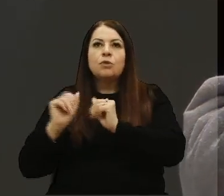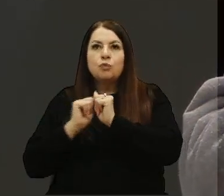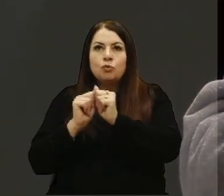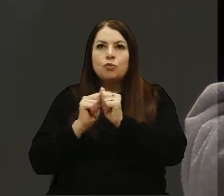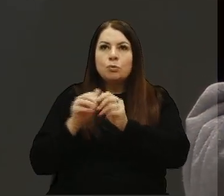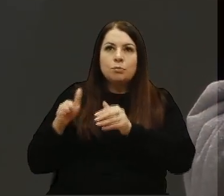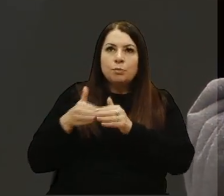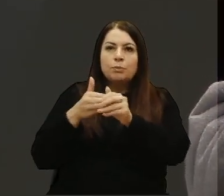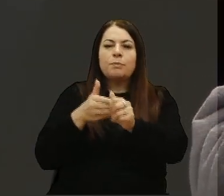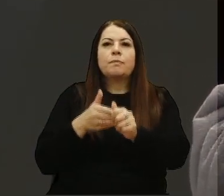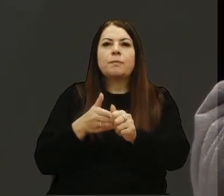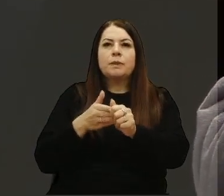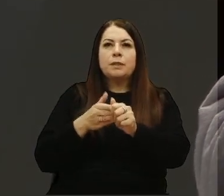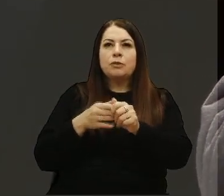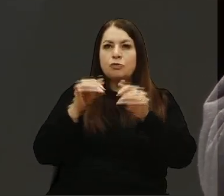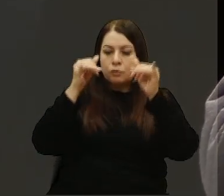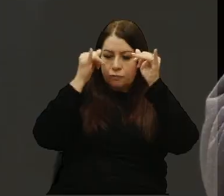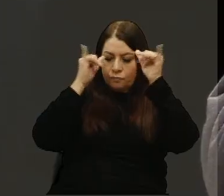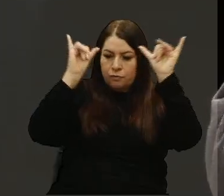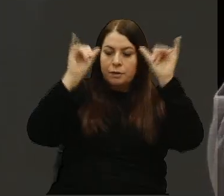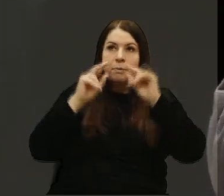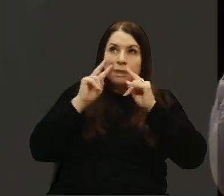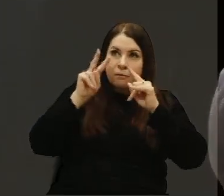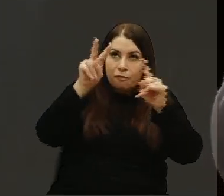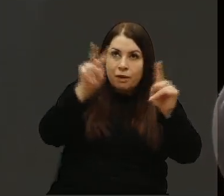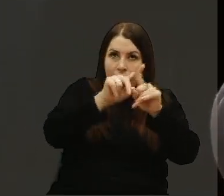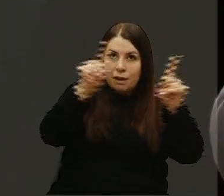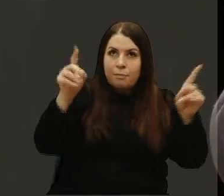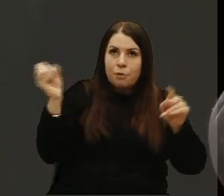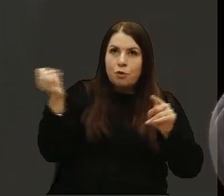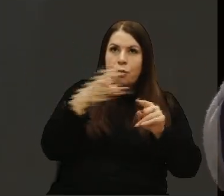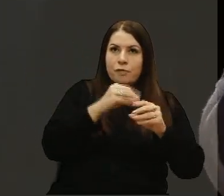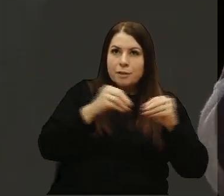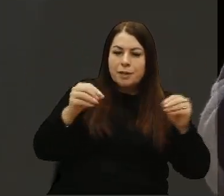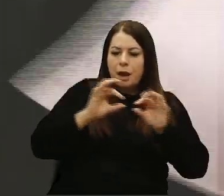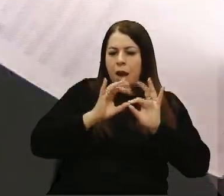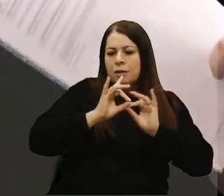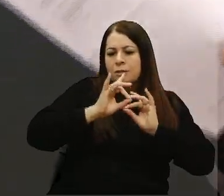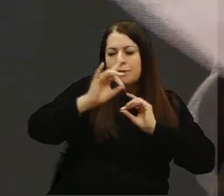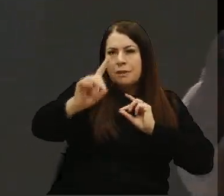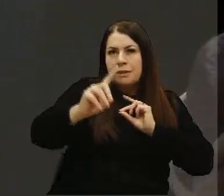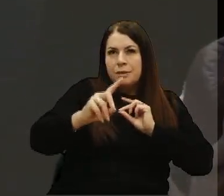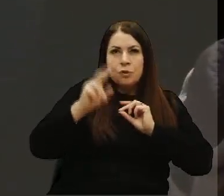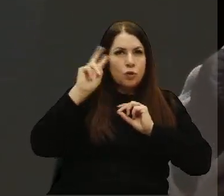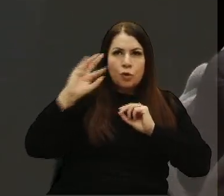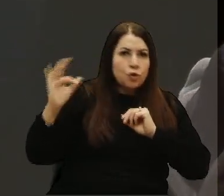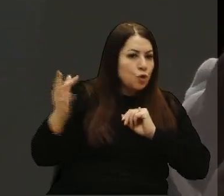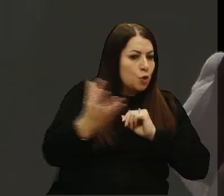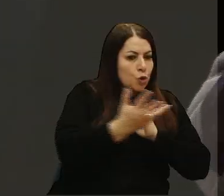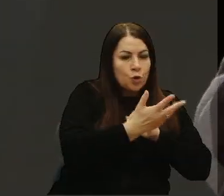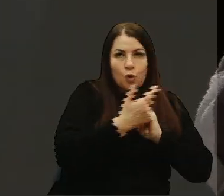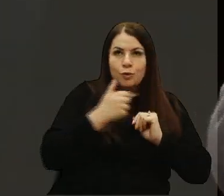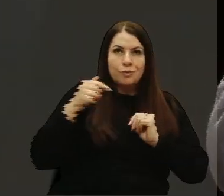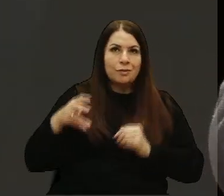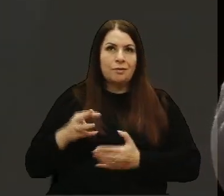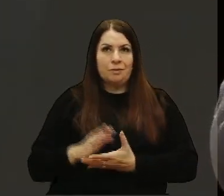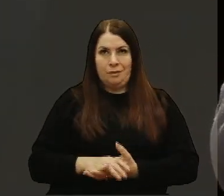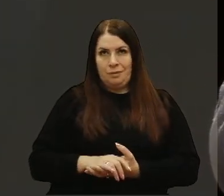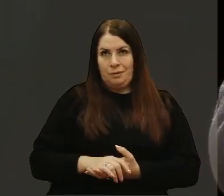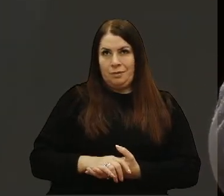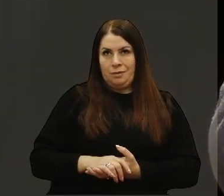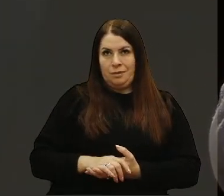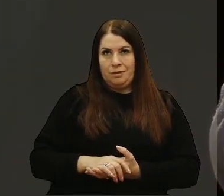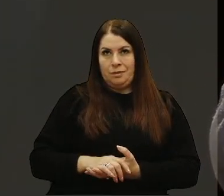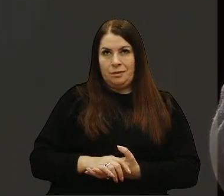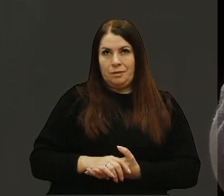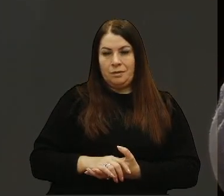rebanho de bisontes, mais além do horizonte, para novas terras distantes. Essa é a história de todos aqui, presidente.